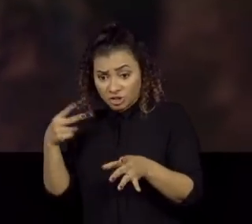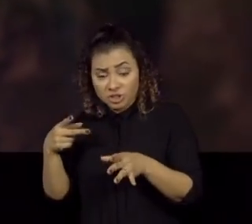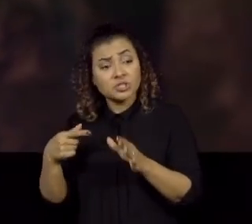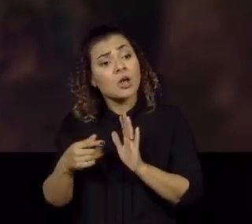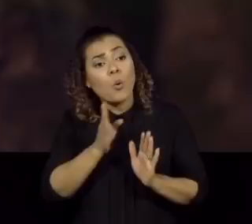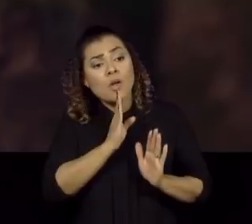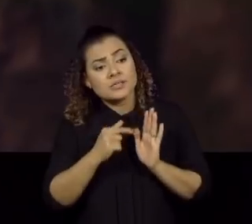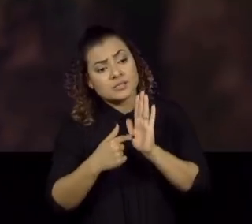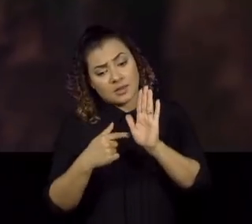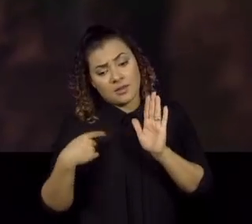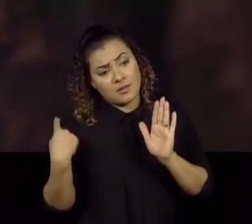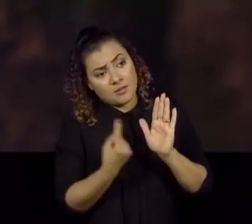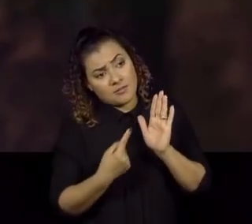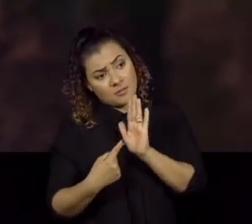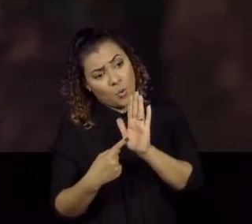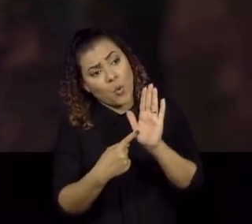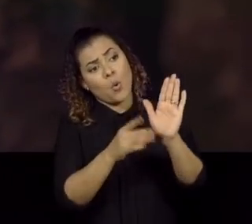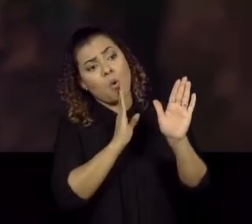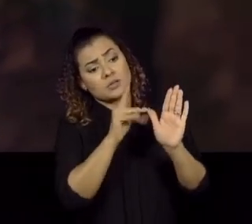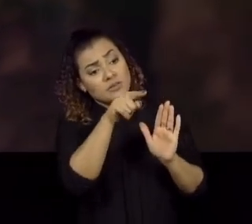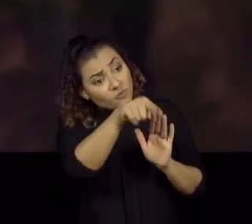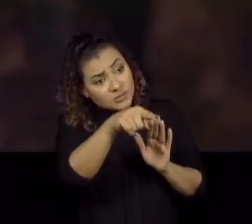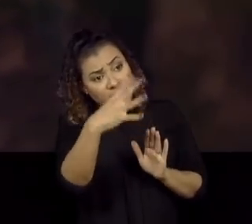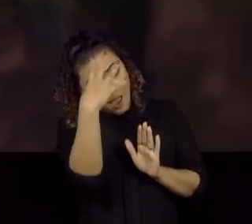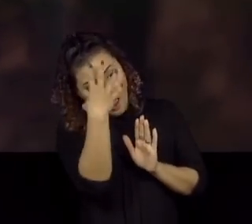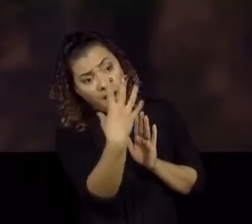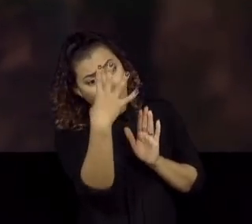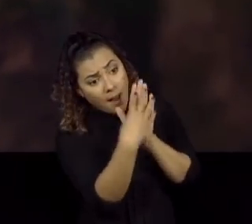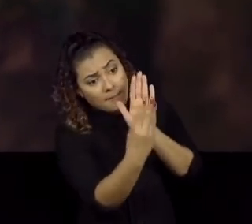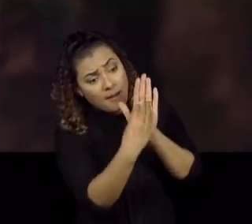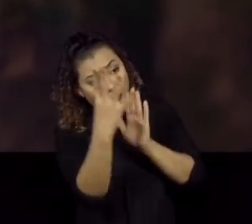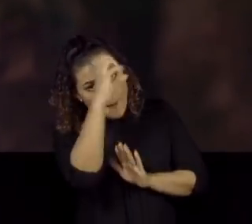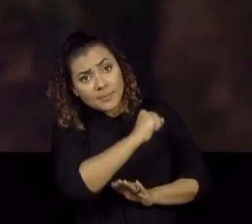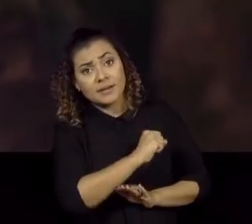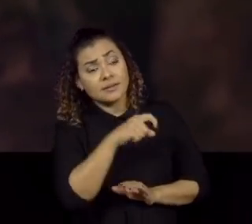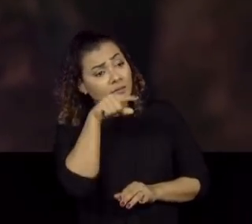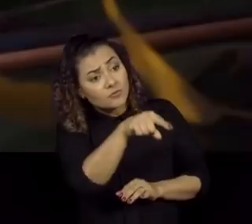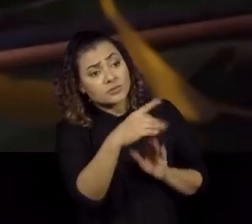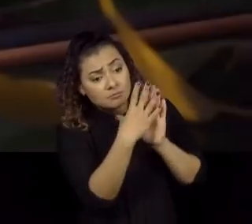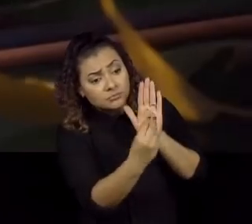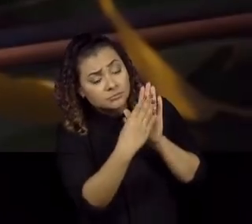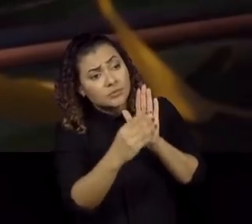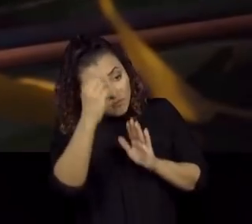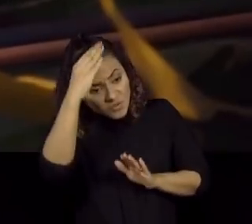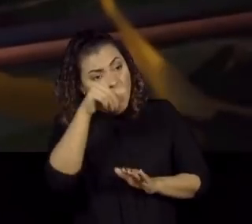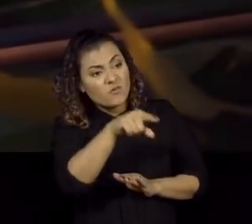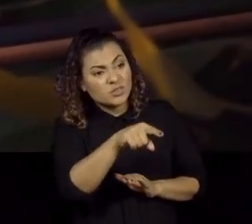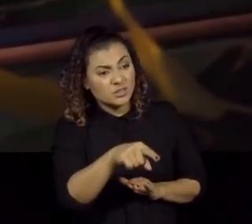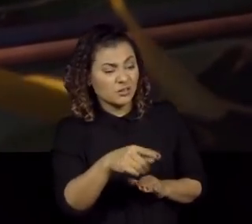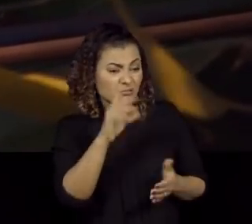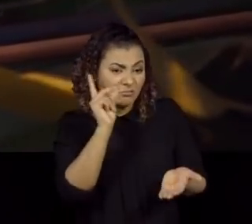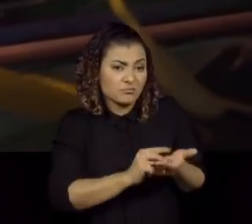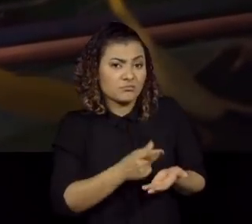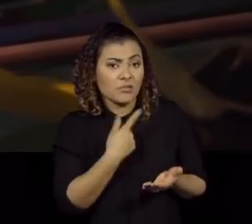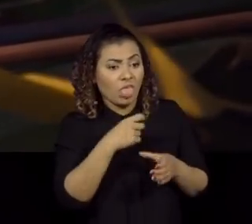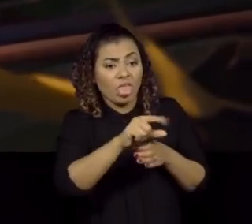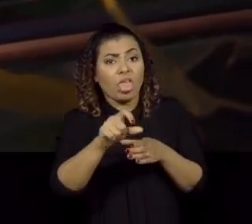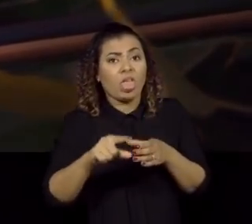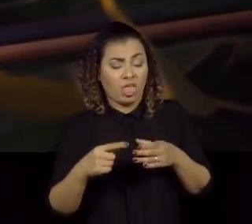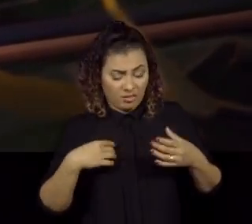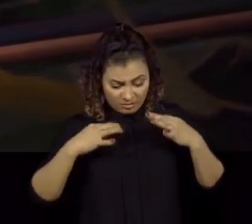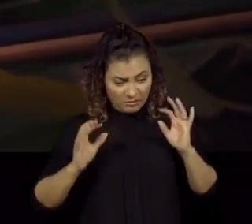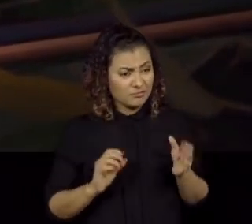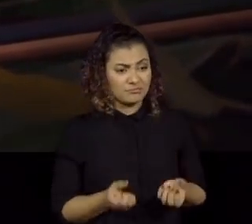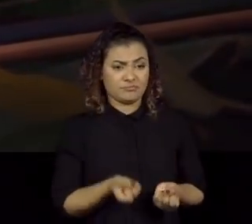conhecerem e para vocês aprenderem com a gente. Porque vocês estão comendo o próprio estômago, vocês estão comendo o próprio intestino. Vocês,